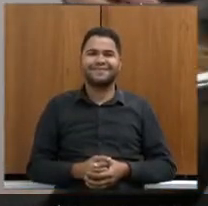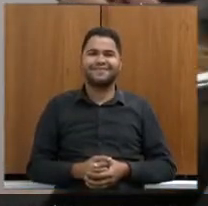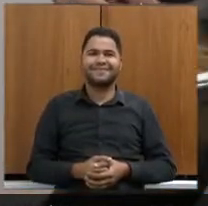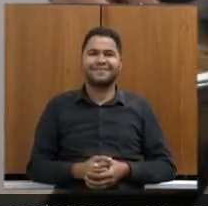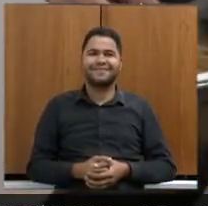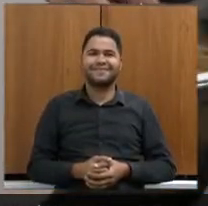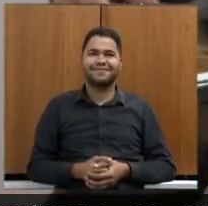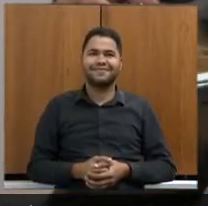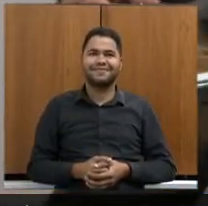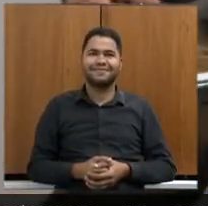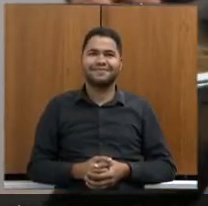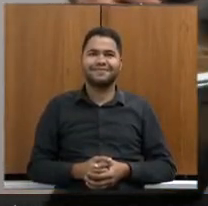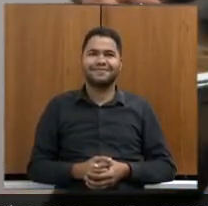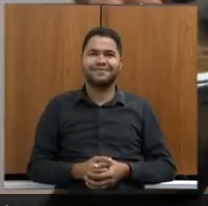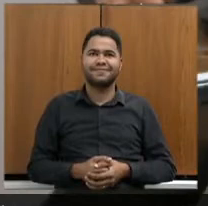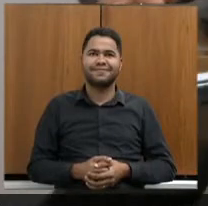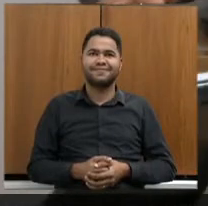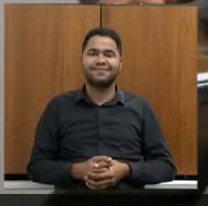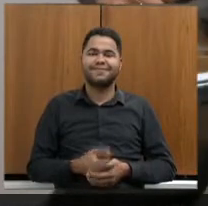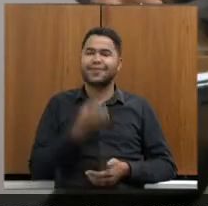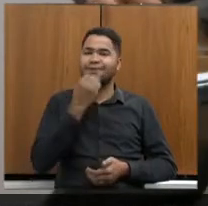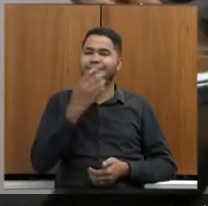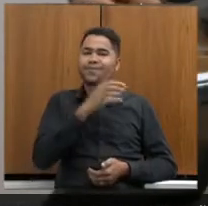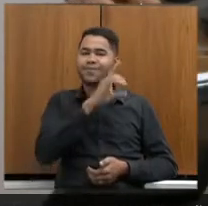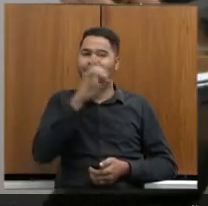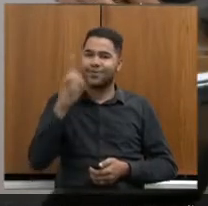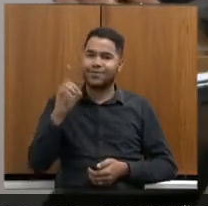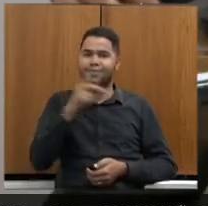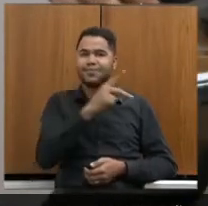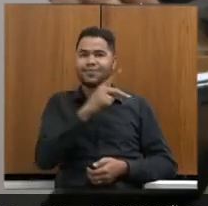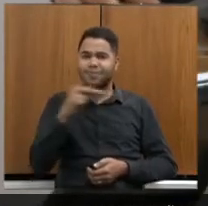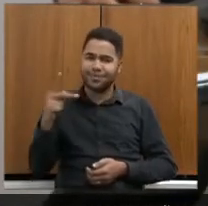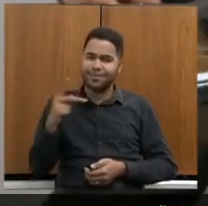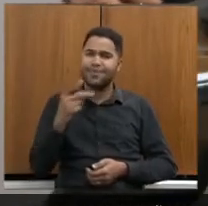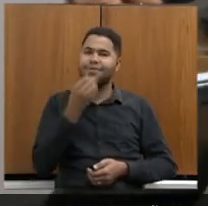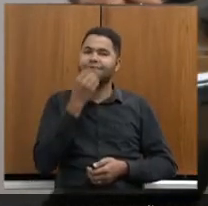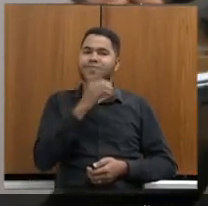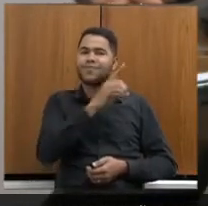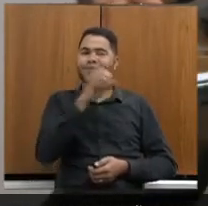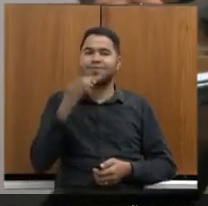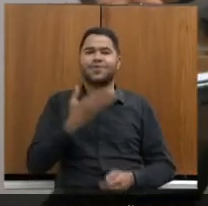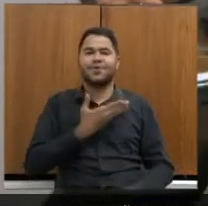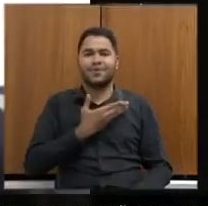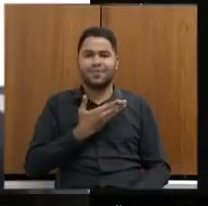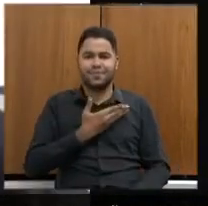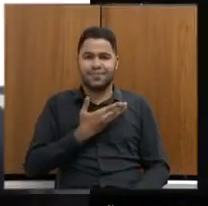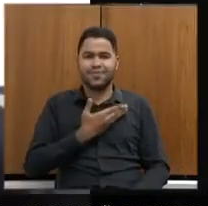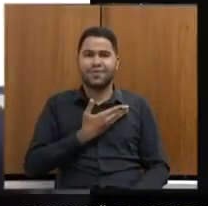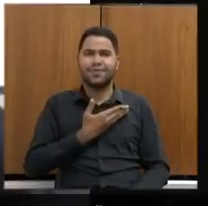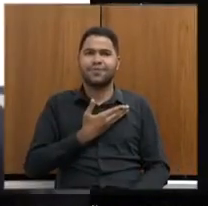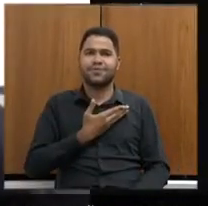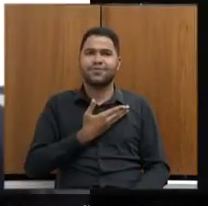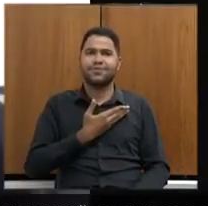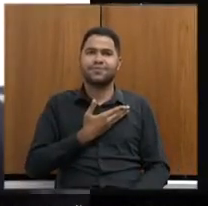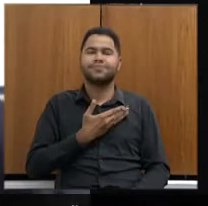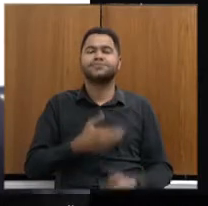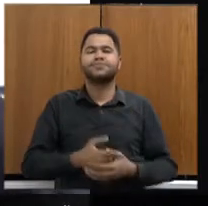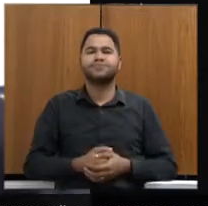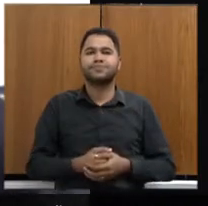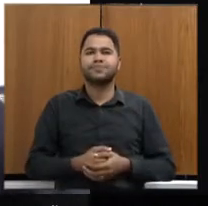Oi bom dia presidente Bom dia meu amigo Doutor Adelino Costa do